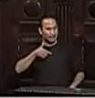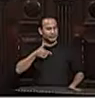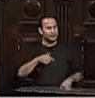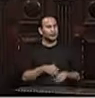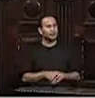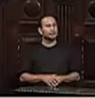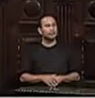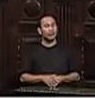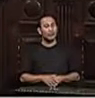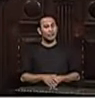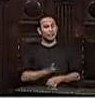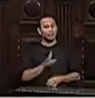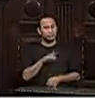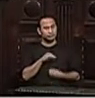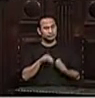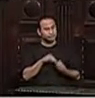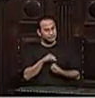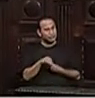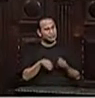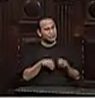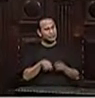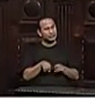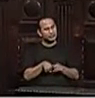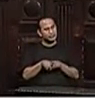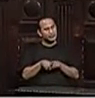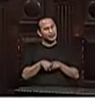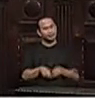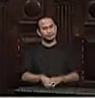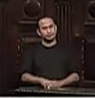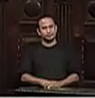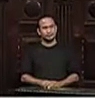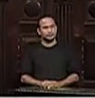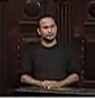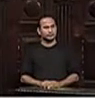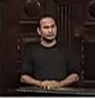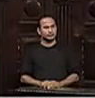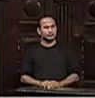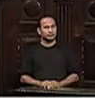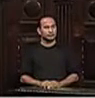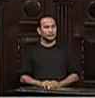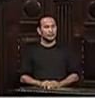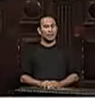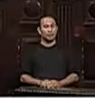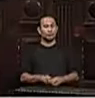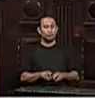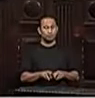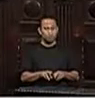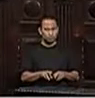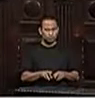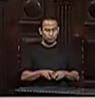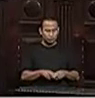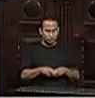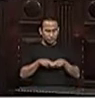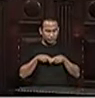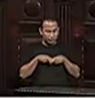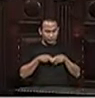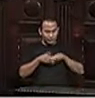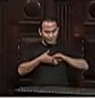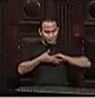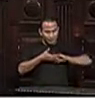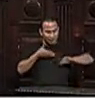fiz parte desta campanha, que foi pelo desarmamento.